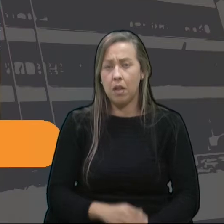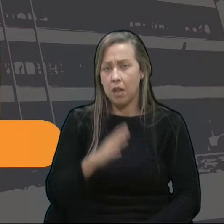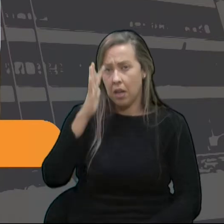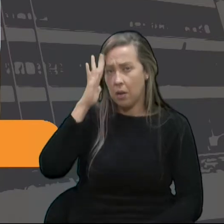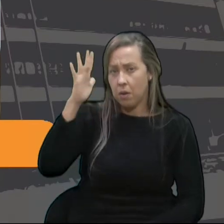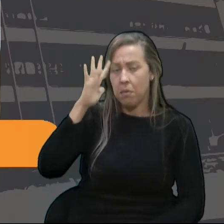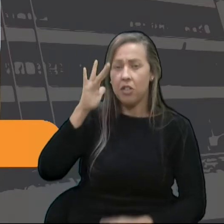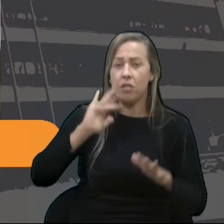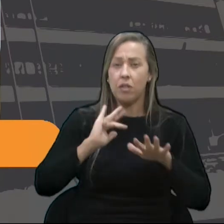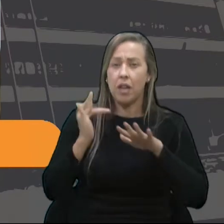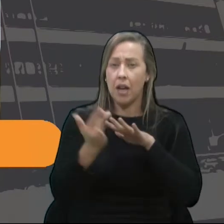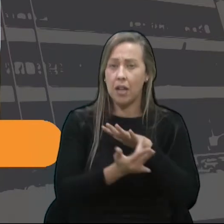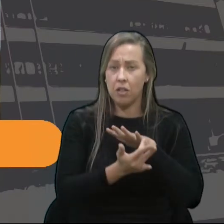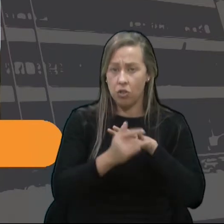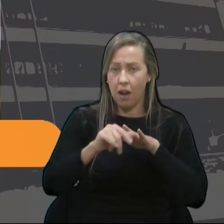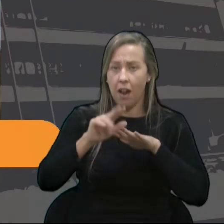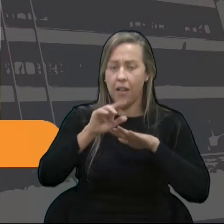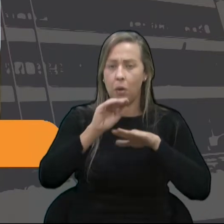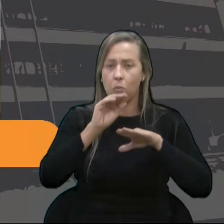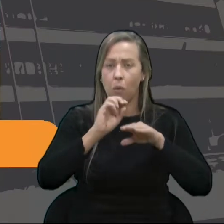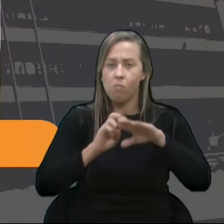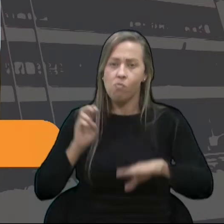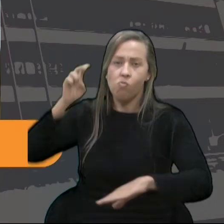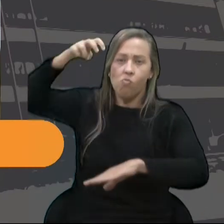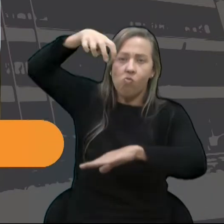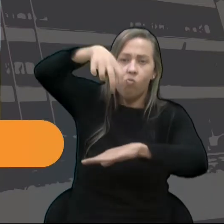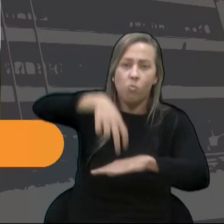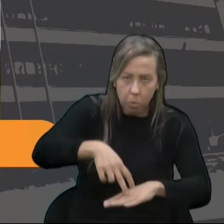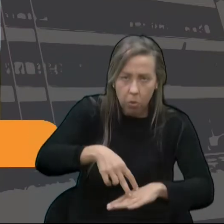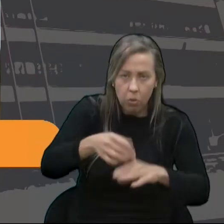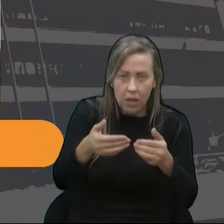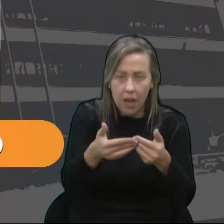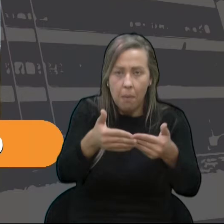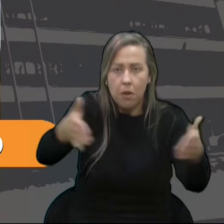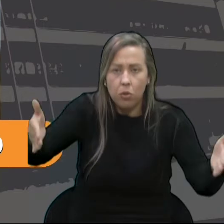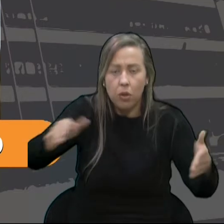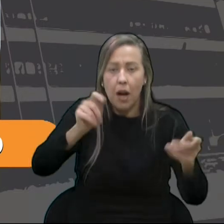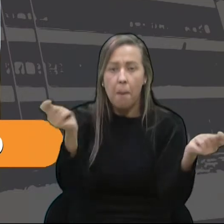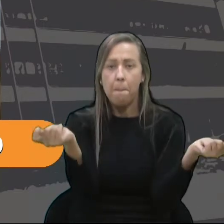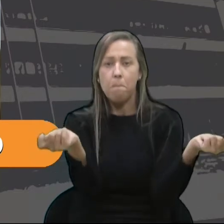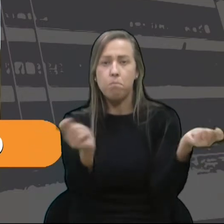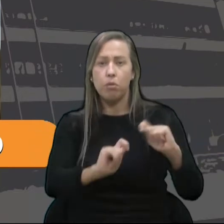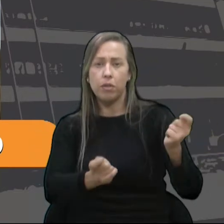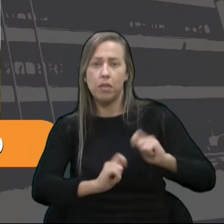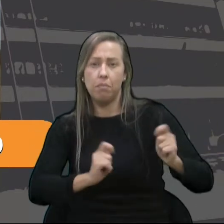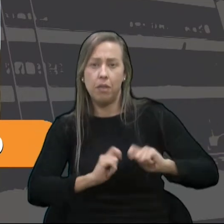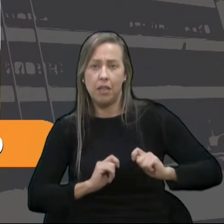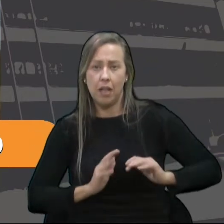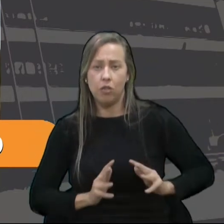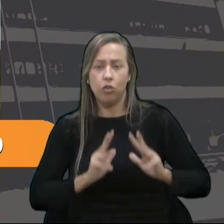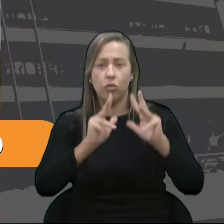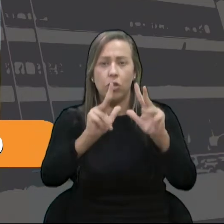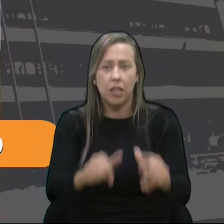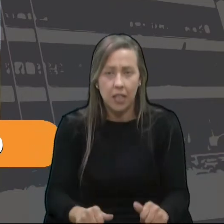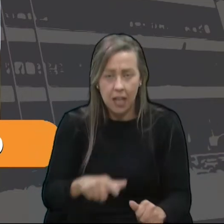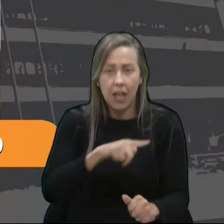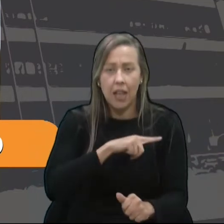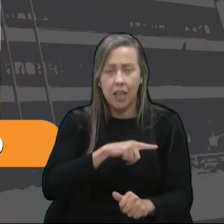que as redes sociais elas deram uma arejada e trouxeram a possibilidade, inclusive, de trazer à